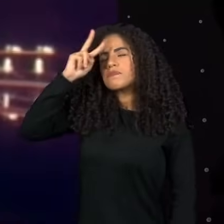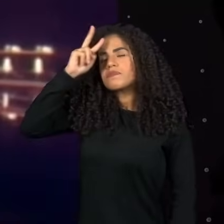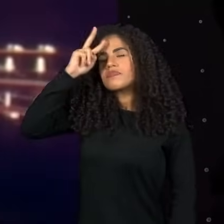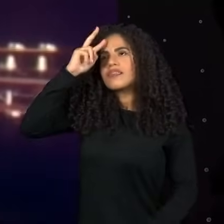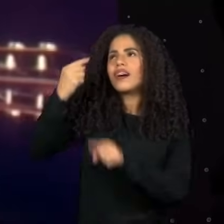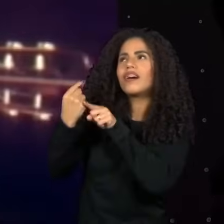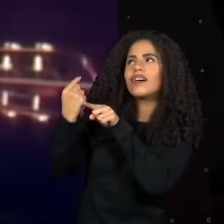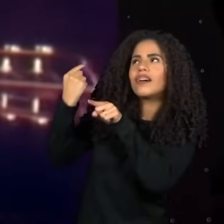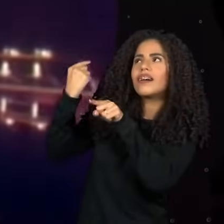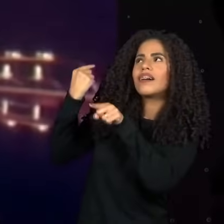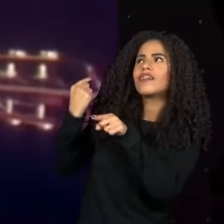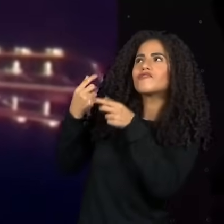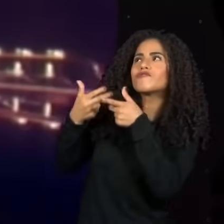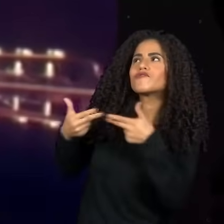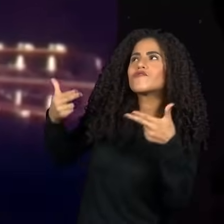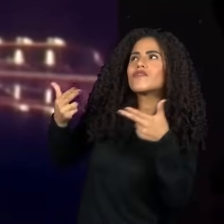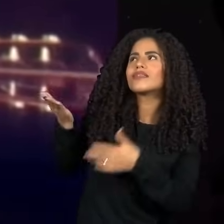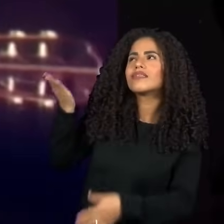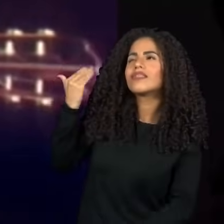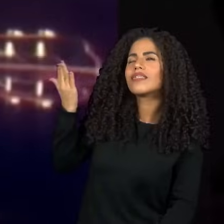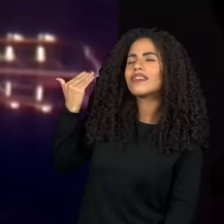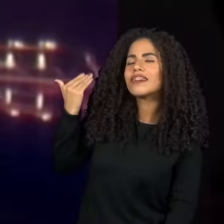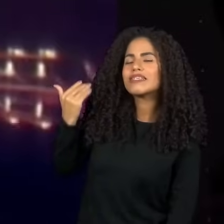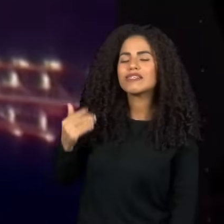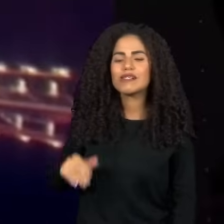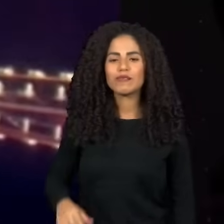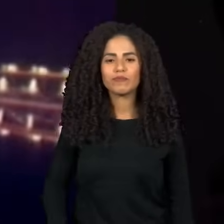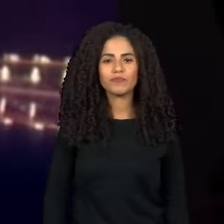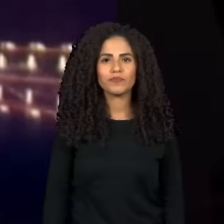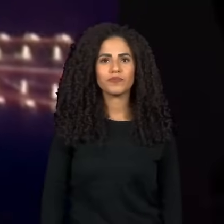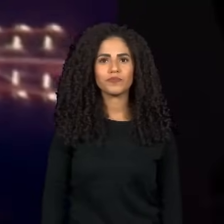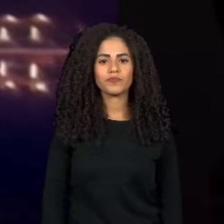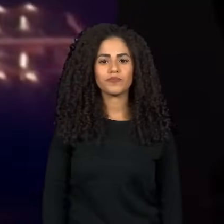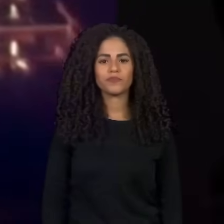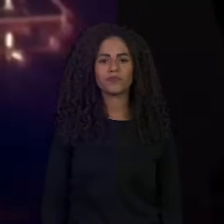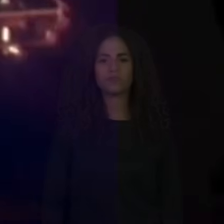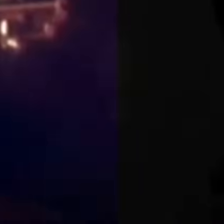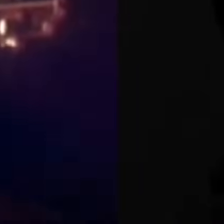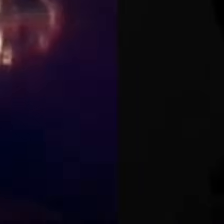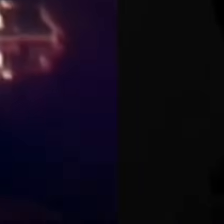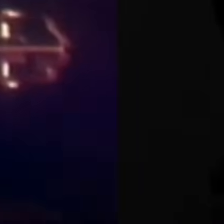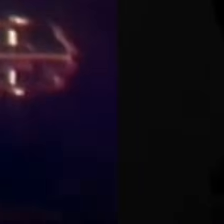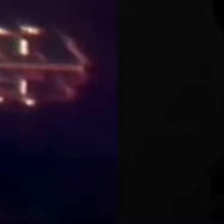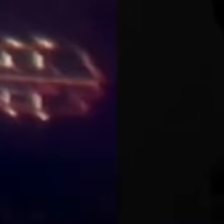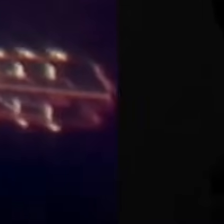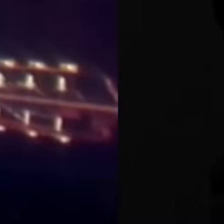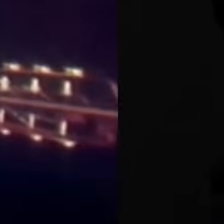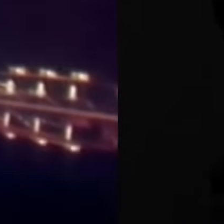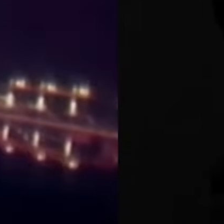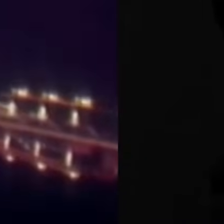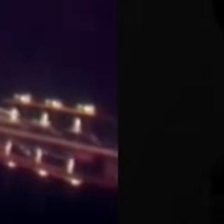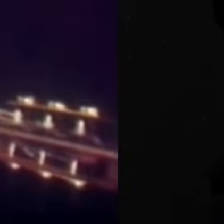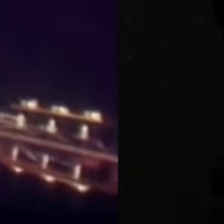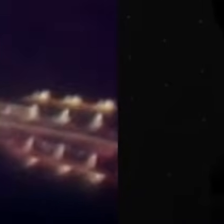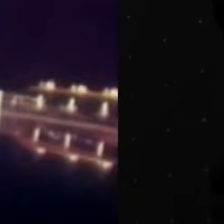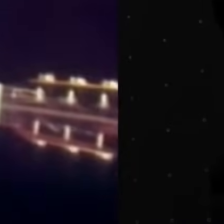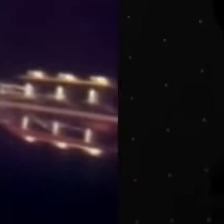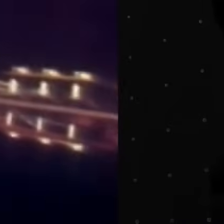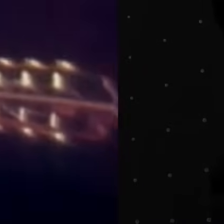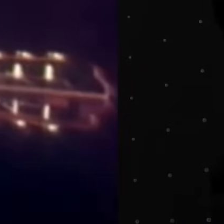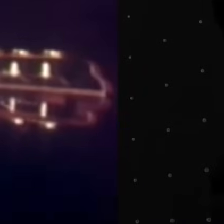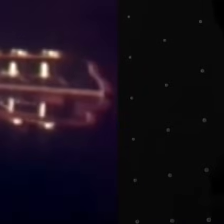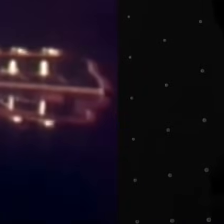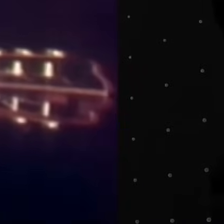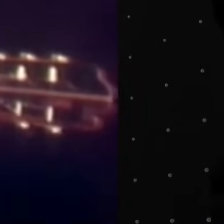para momentos. Na vida algum motivo pra sonhar, ter um sonho todo